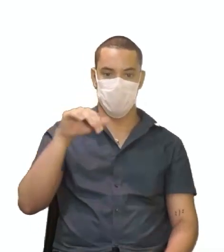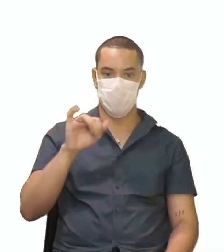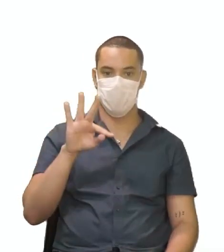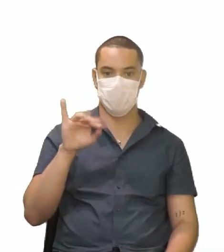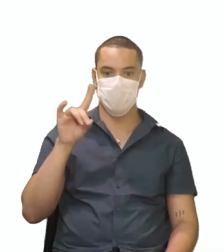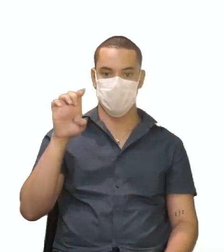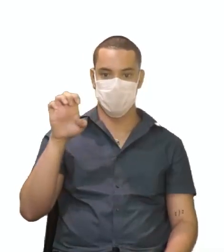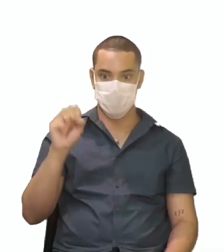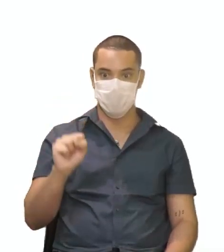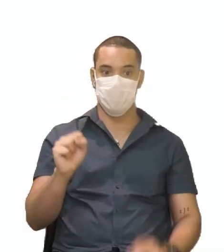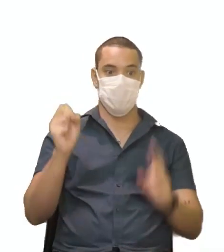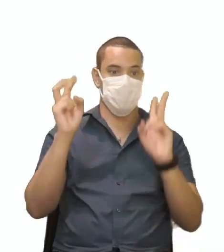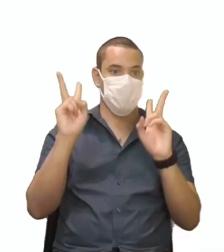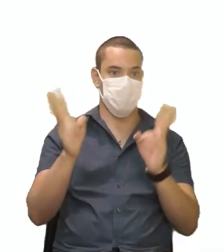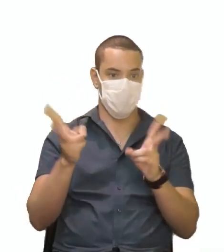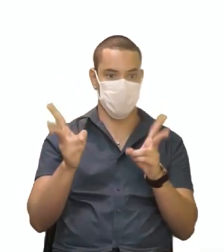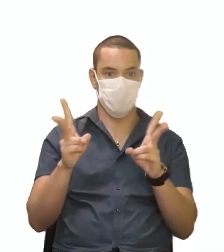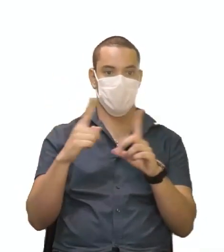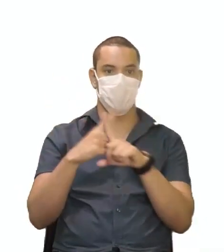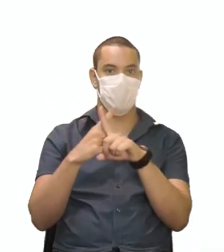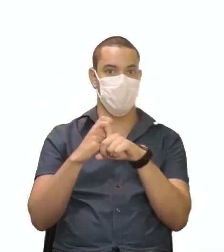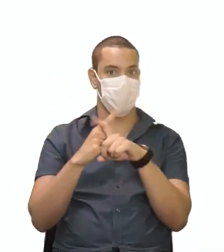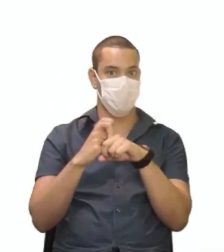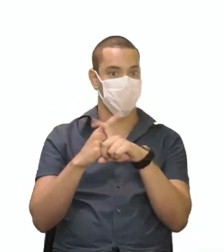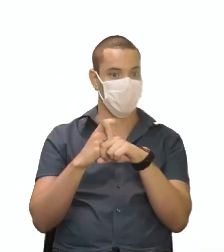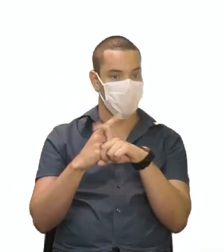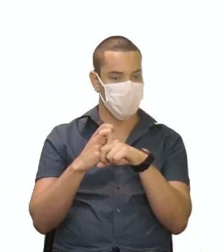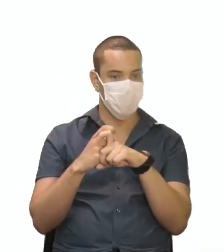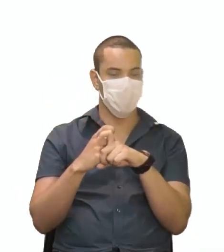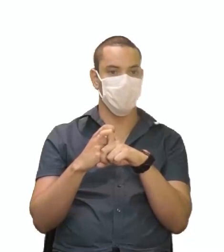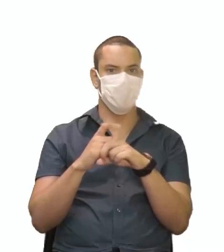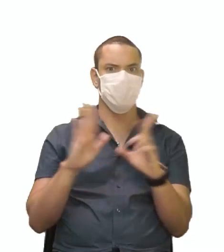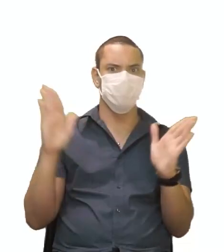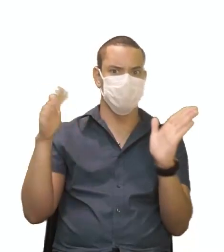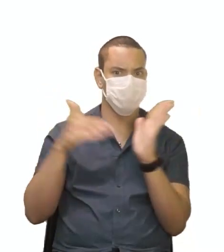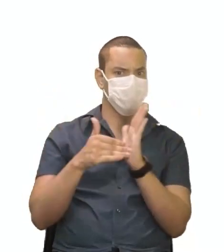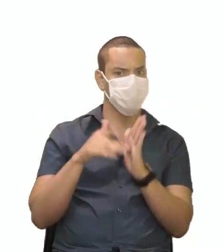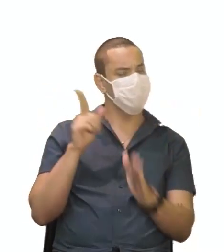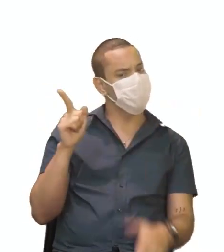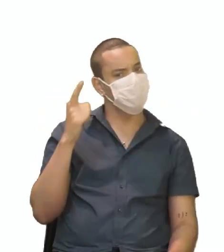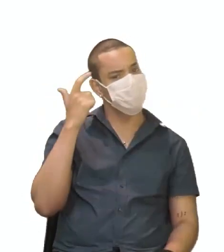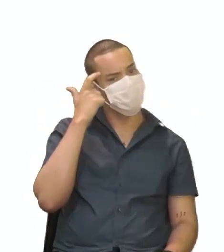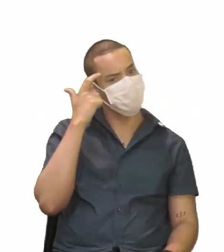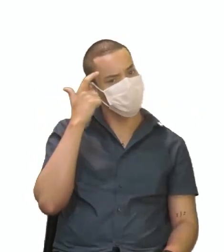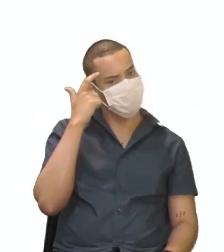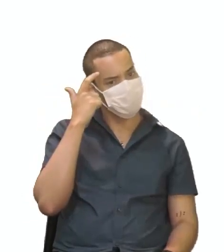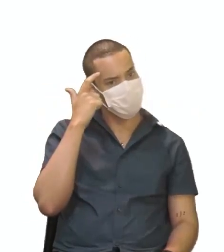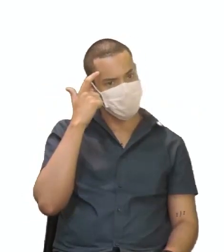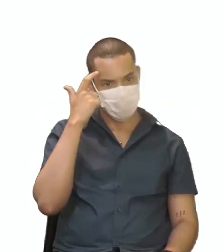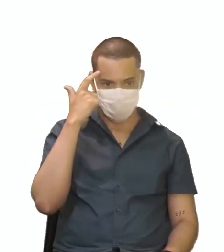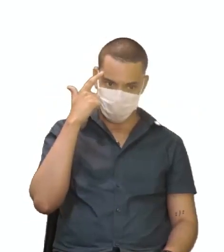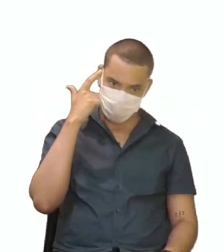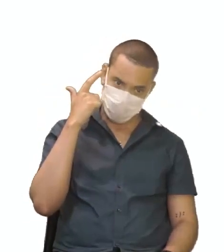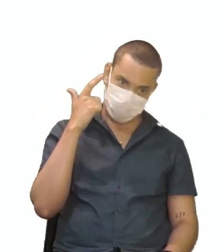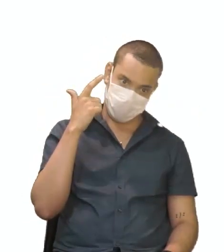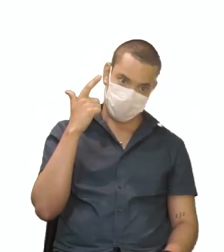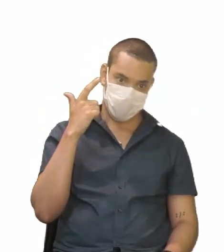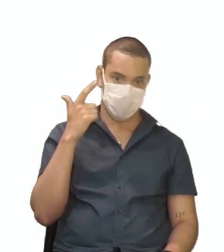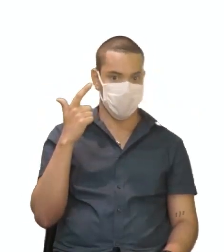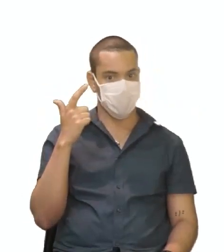irmãs do mesmo cromossomo. Até aqui,